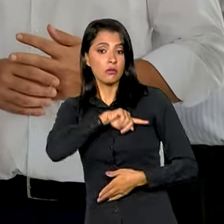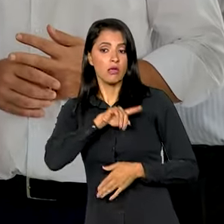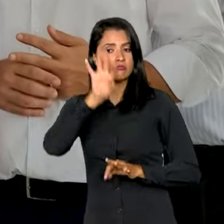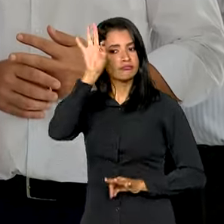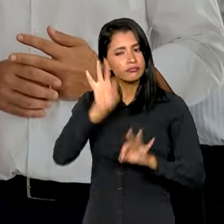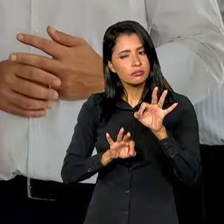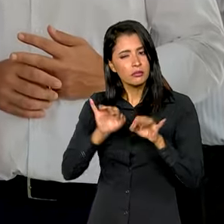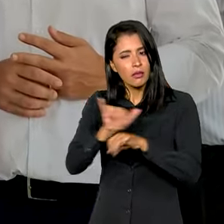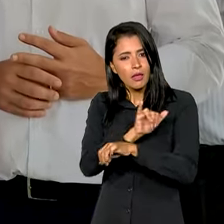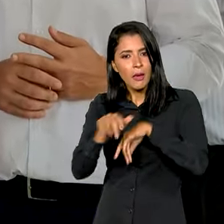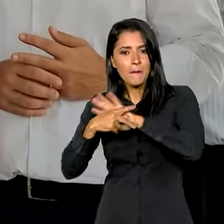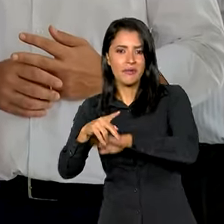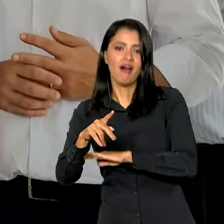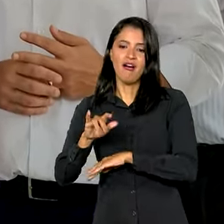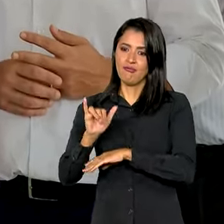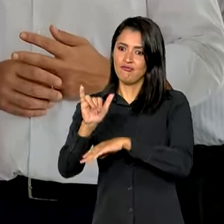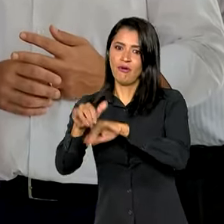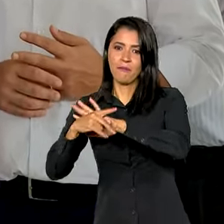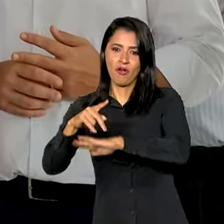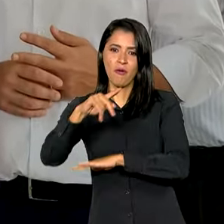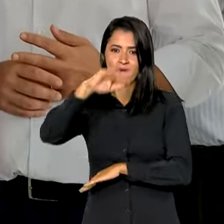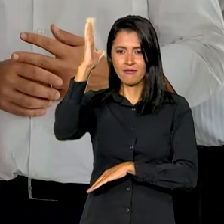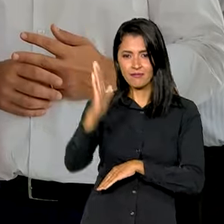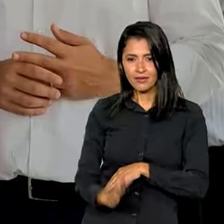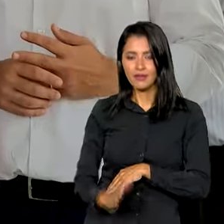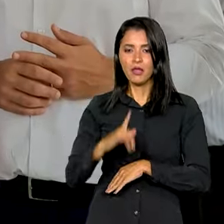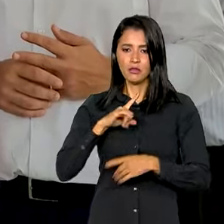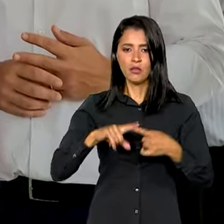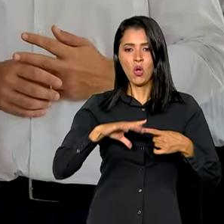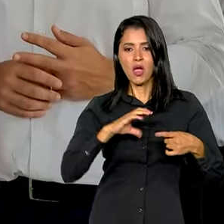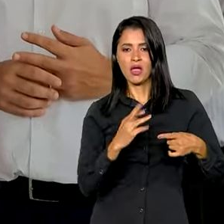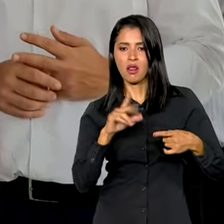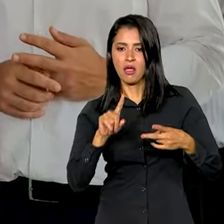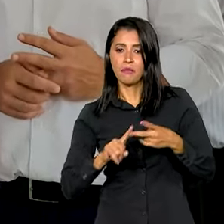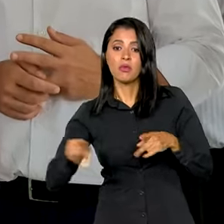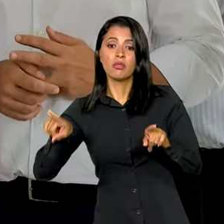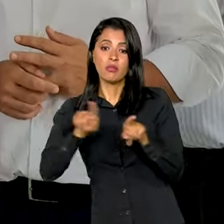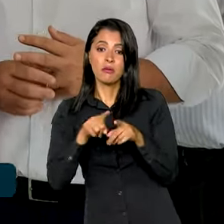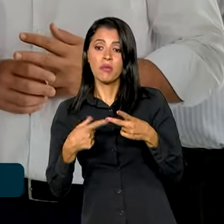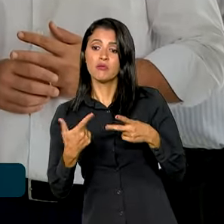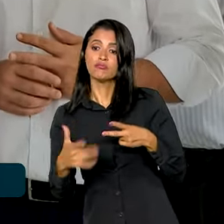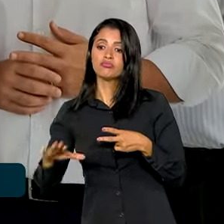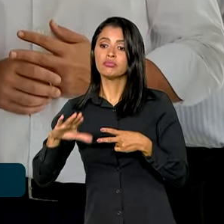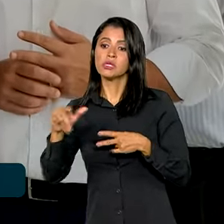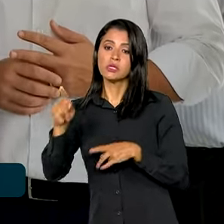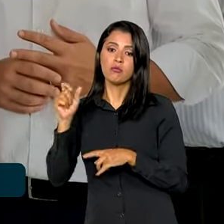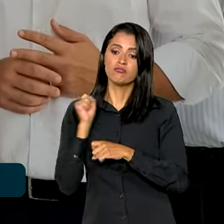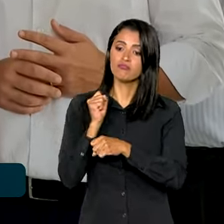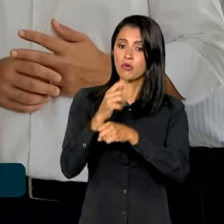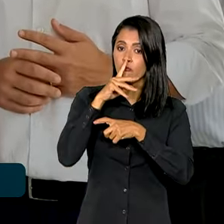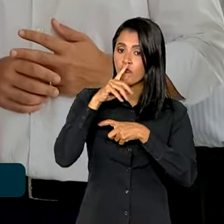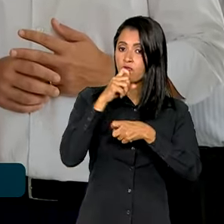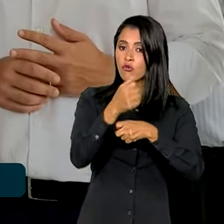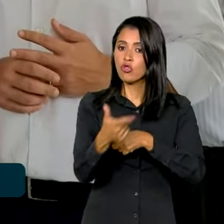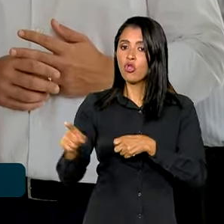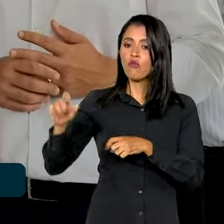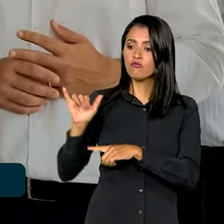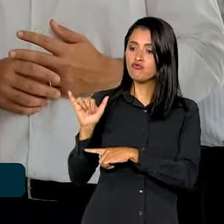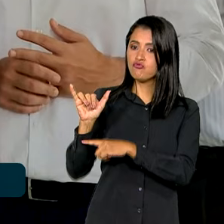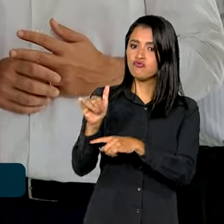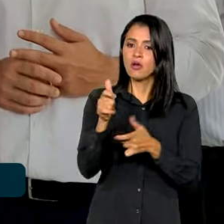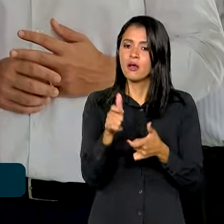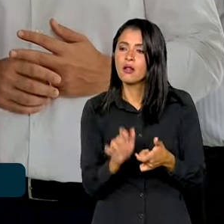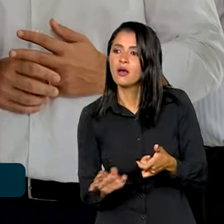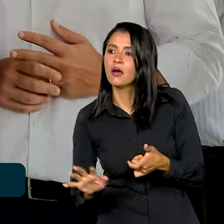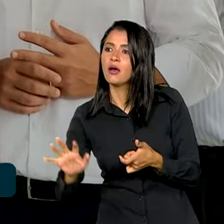para a aviação brasileira, que vai desde o crédito, como também ações que fortaleçam novos voos